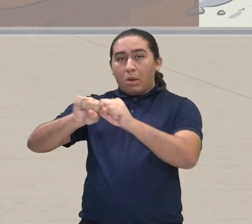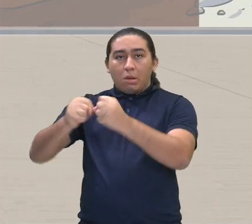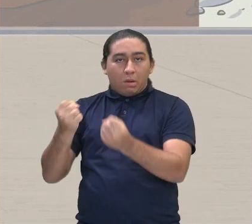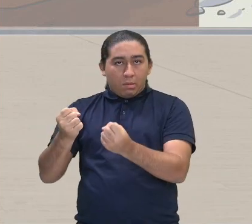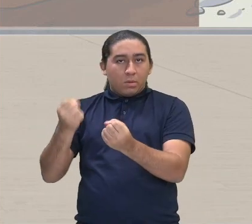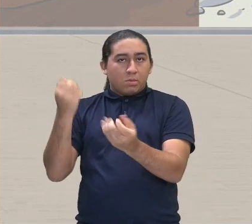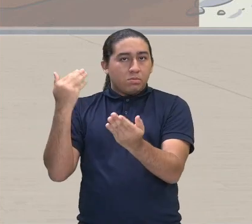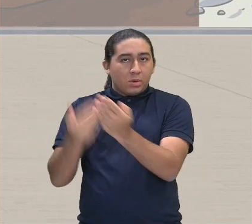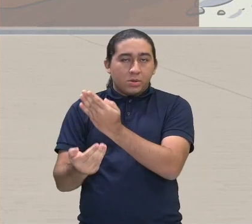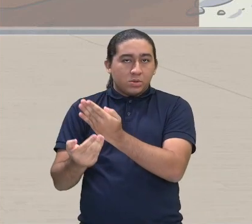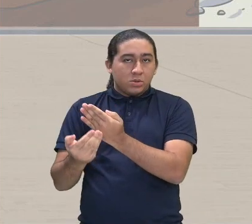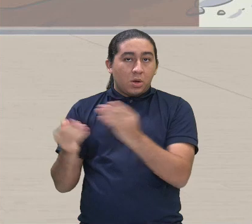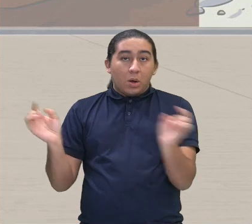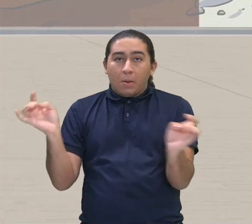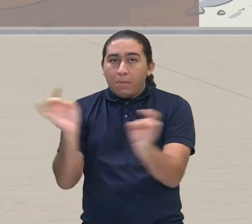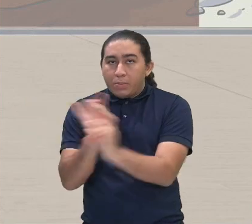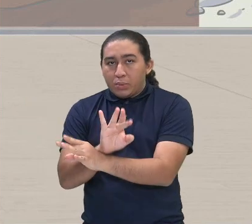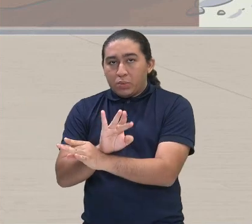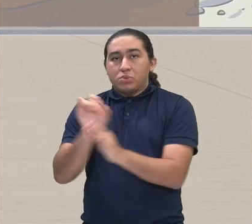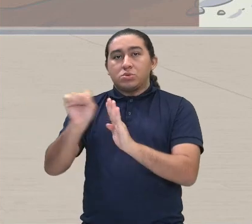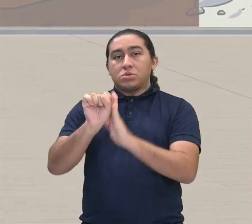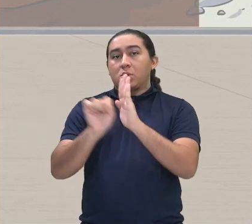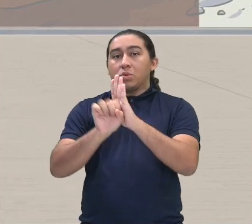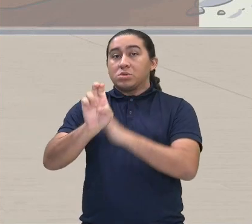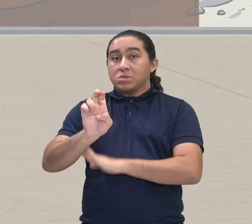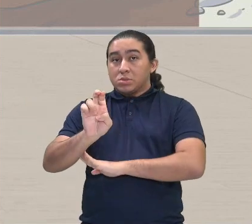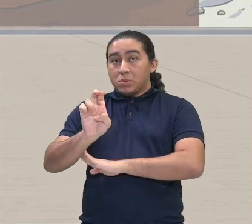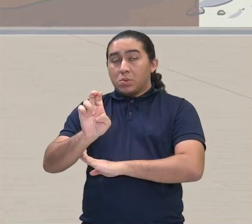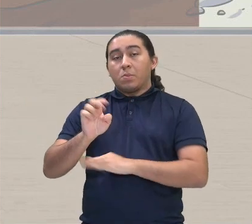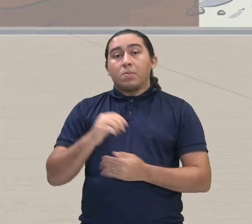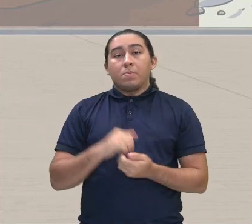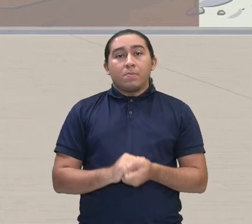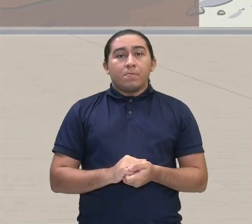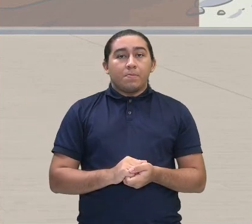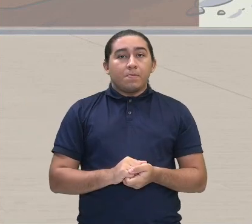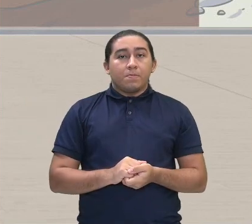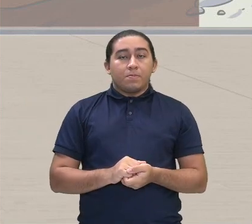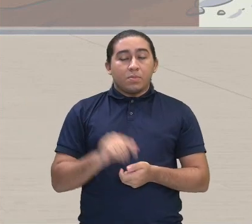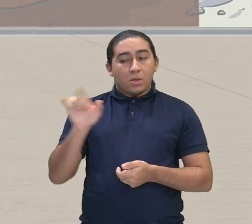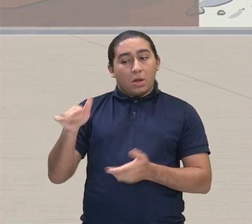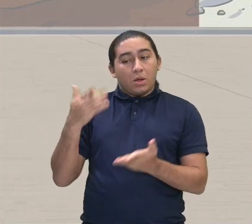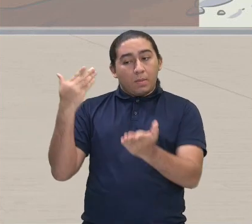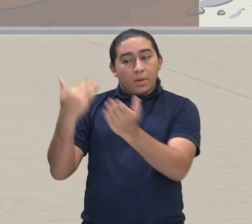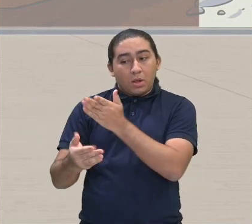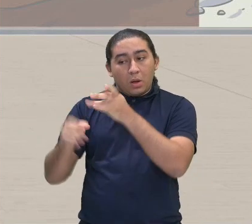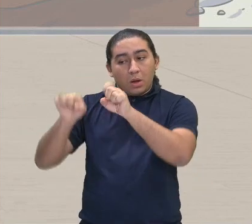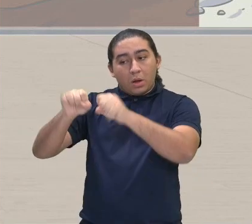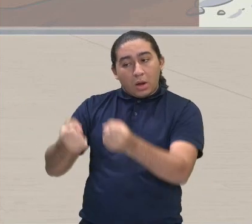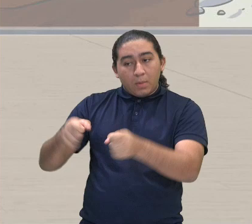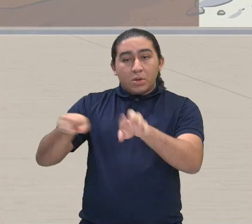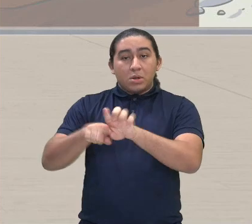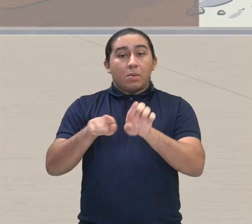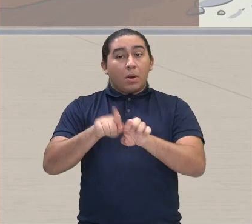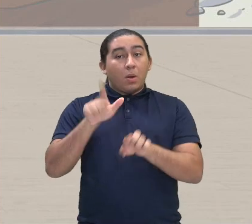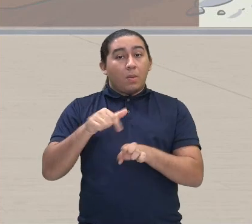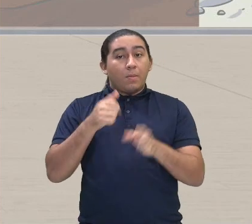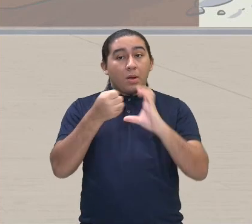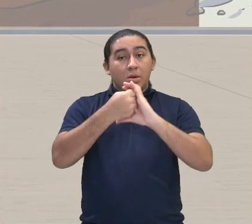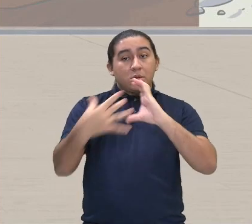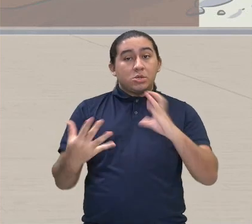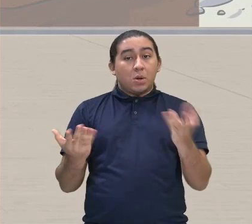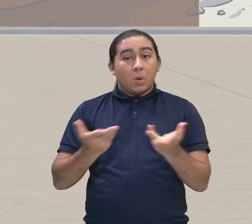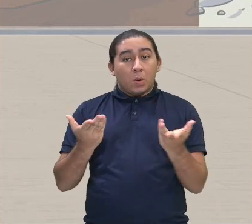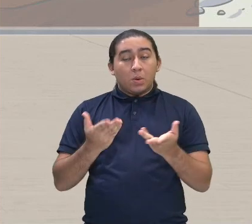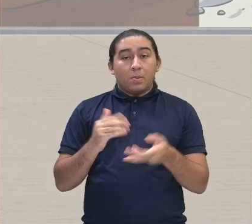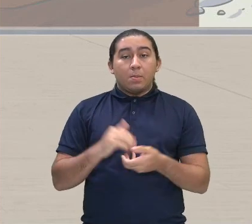do Império Romano no século V. Além da queda do Império, nós vamos ter mais o que? Vamos ver de características